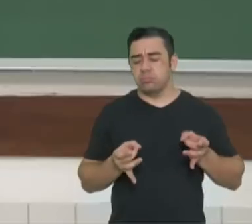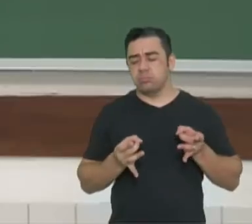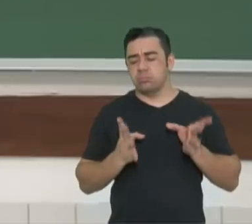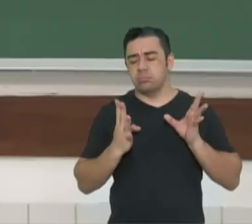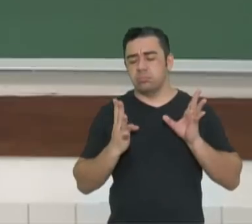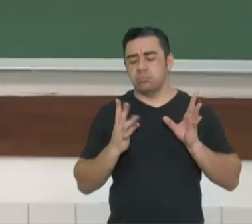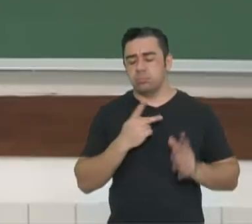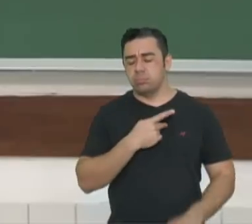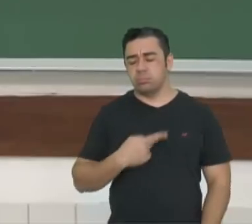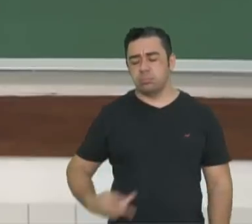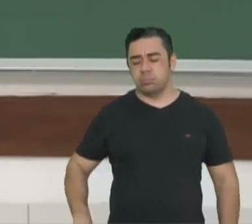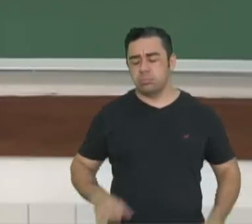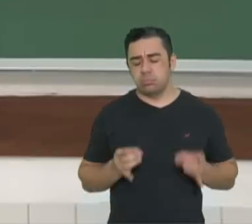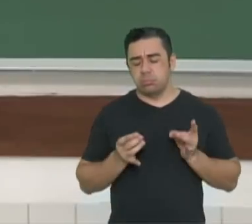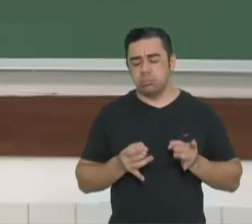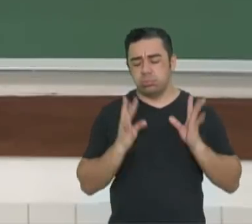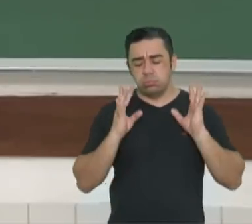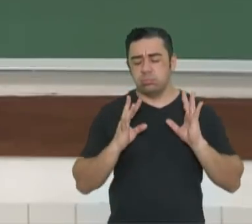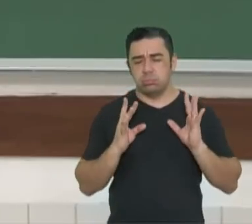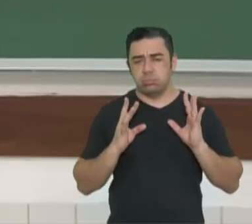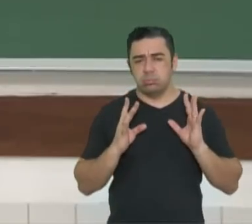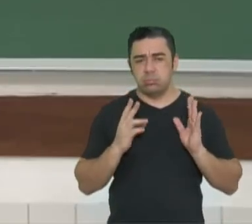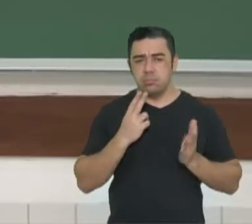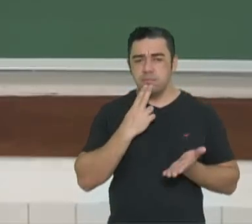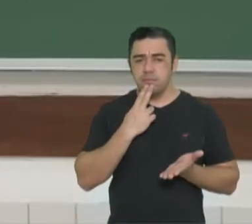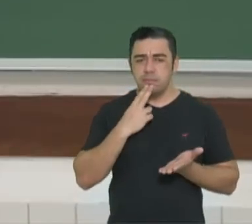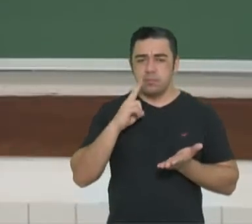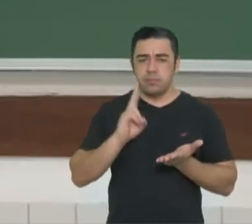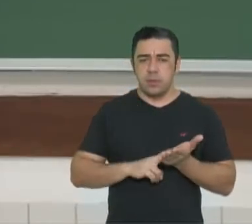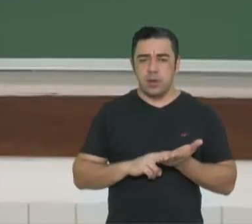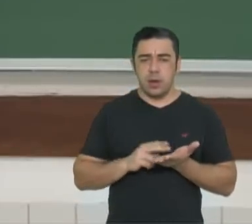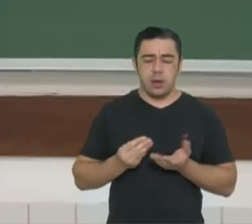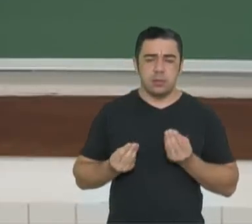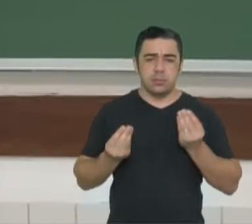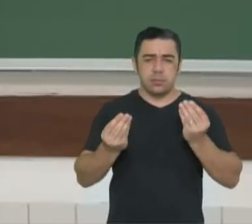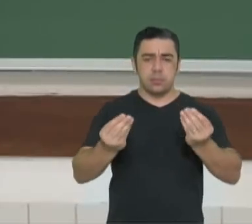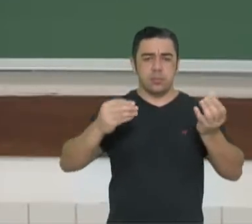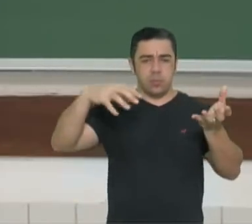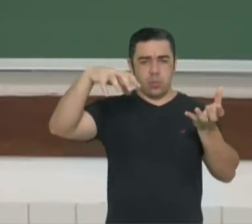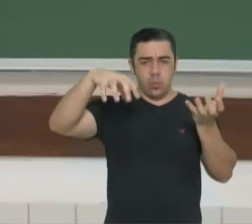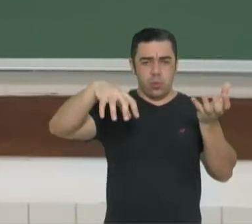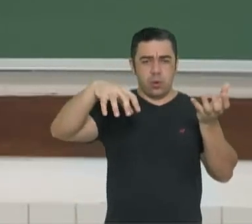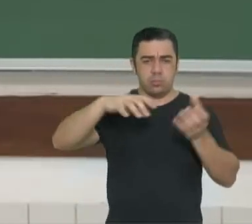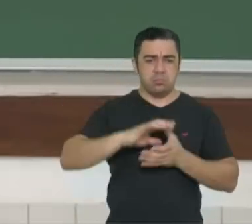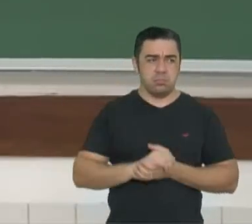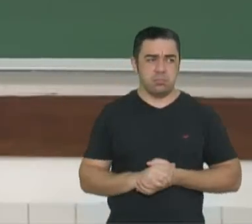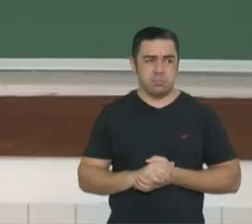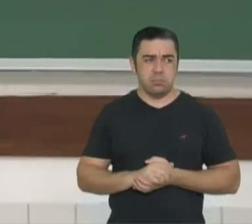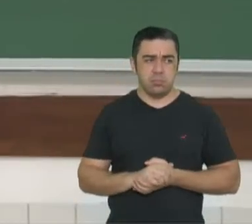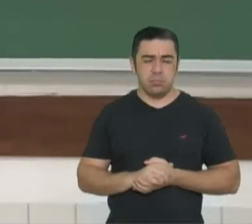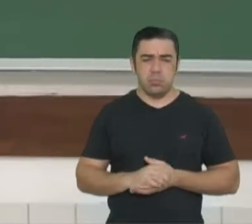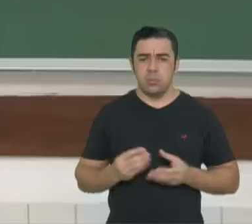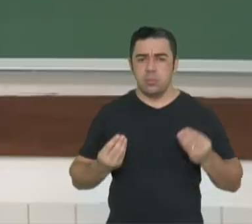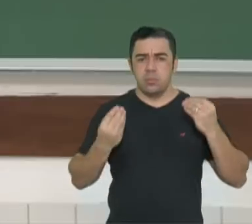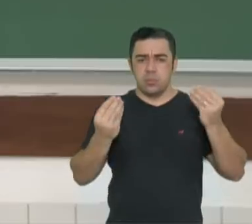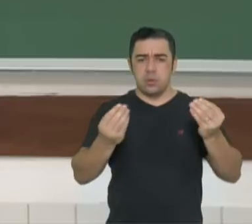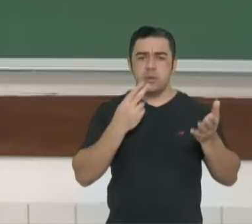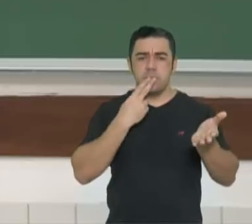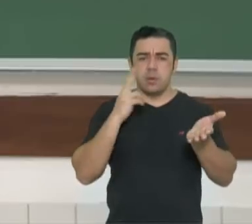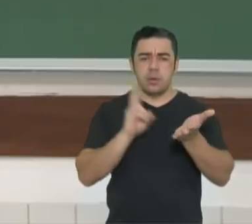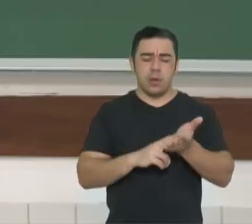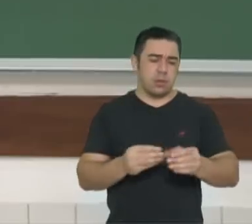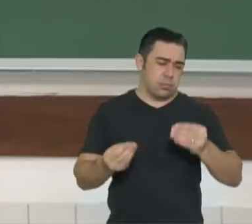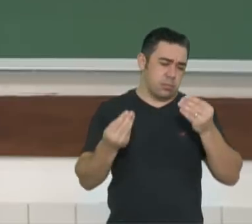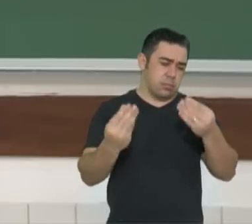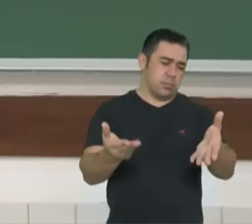à presidência da República, entregando uma carta para o Congresso. Assim, chegou, entregou a carta, deixou a